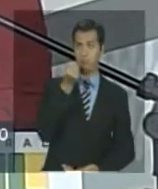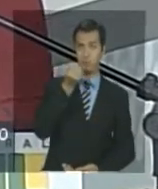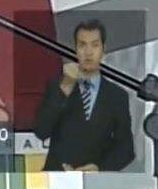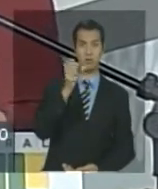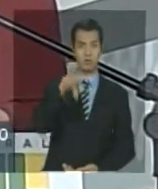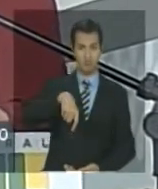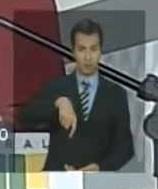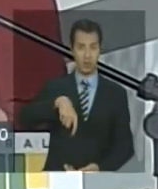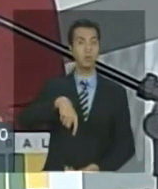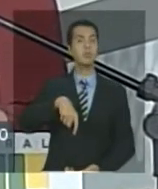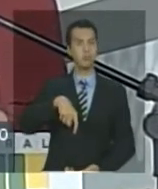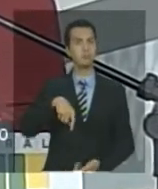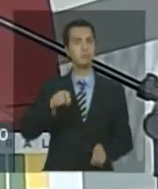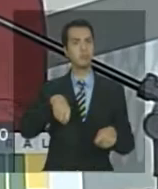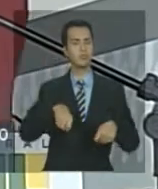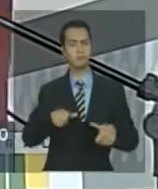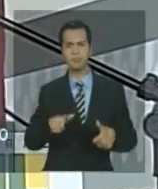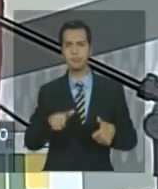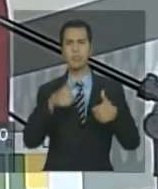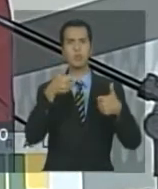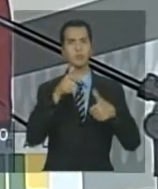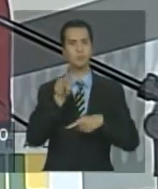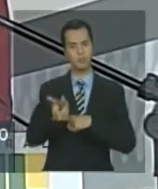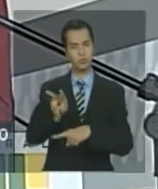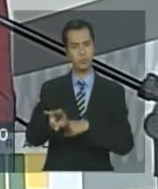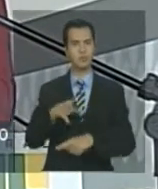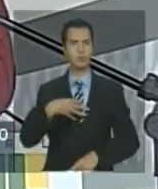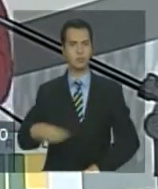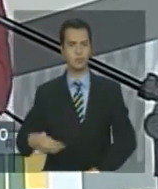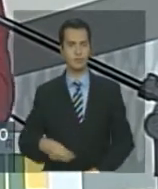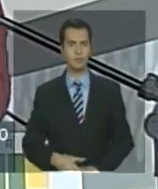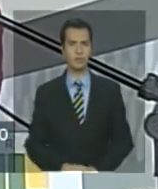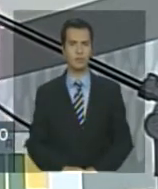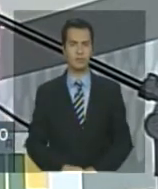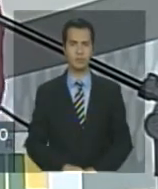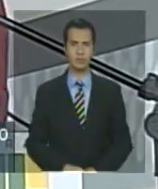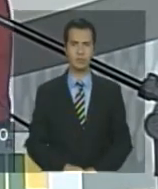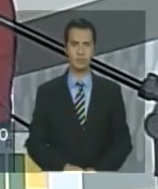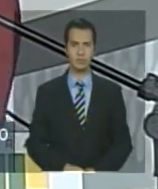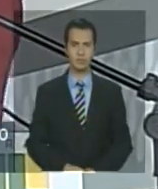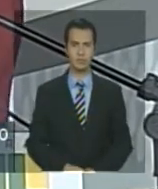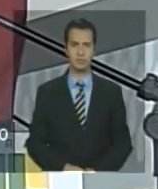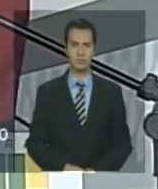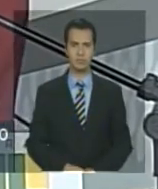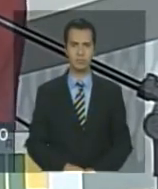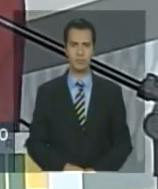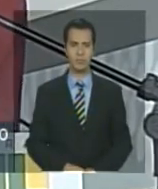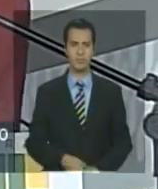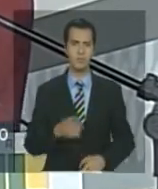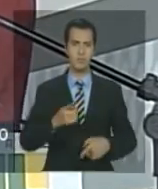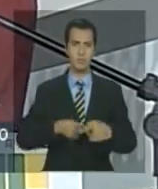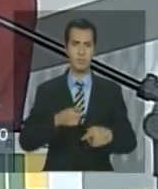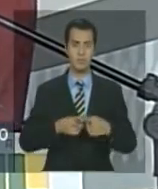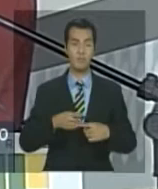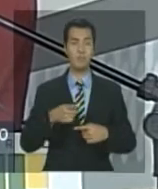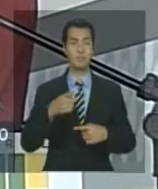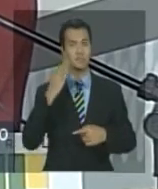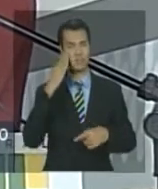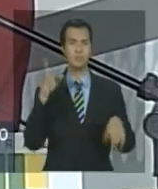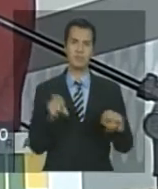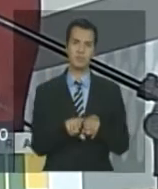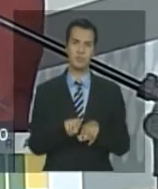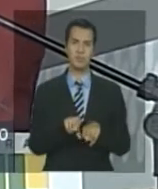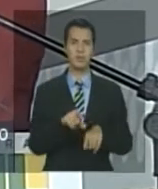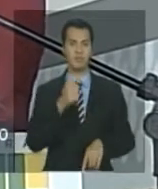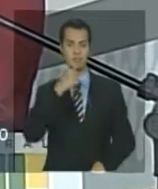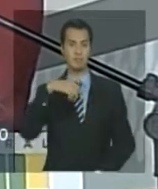extraordinário para o nosso programa, que é a consciência de que Além disso, se a mãe melhorar de vida, e